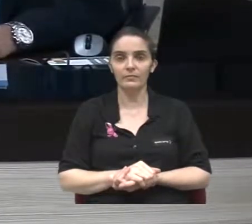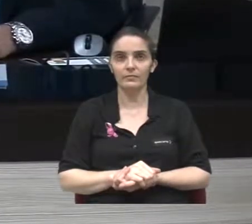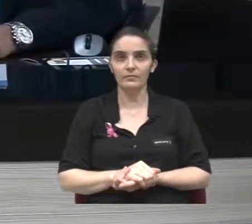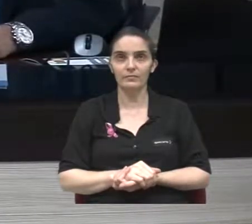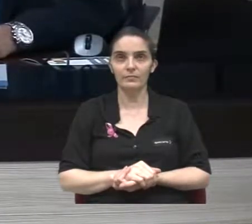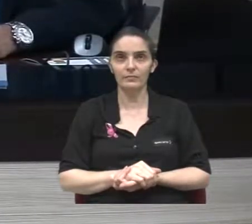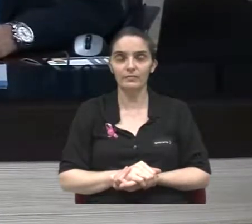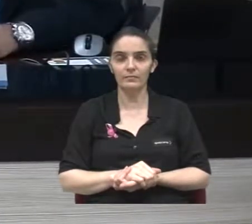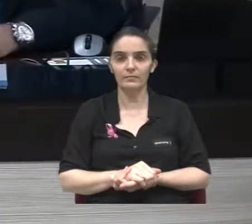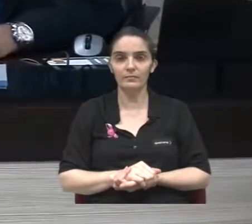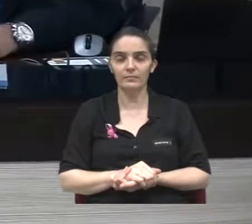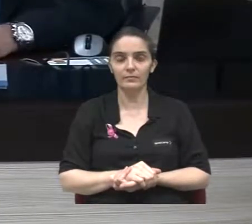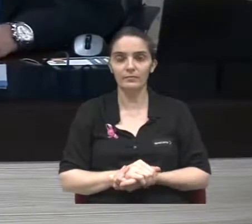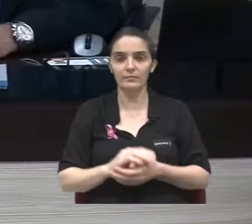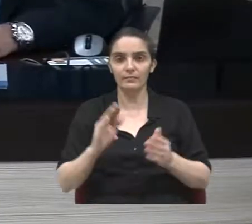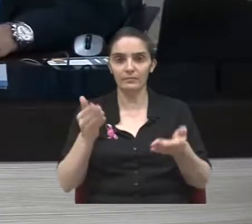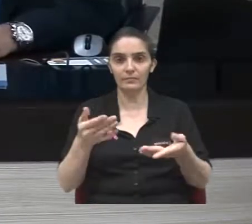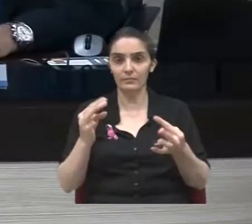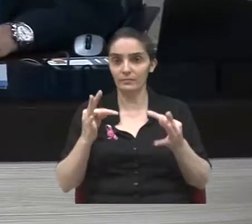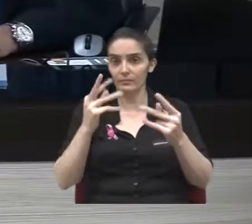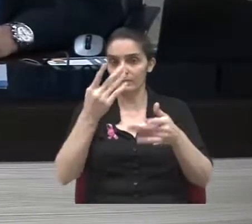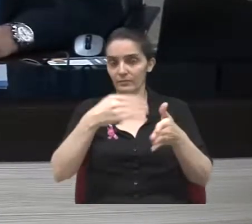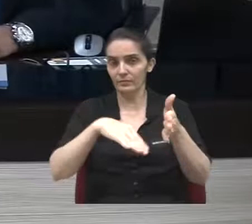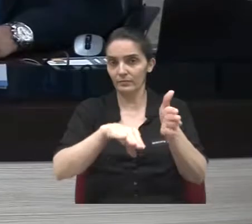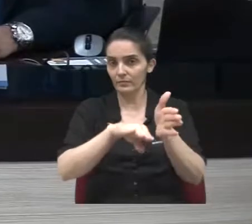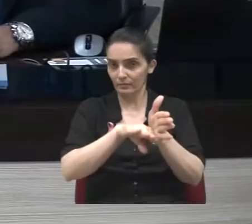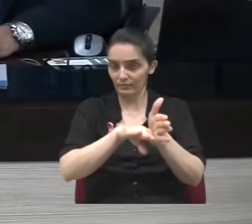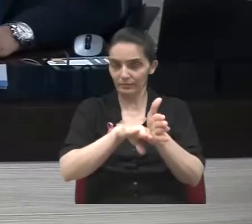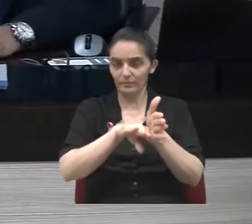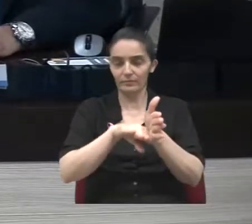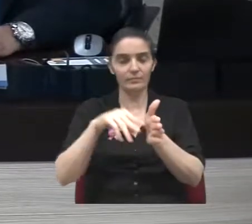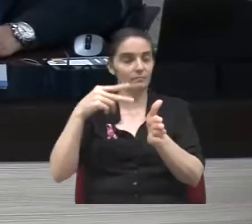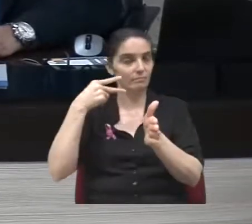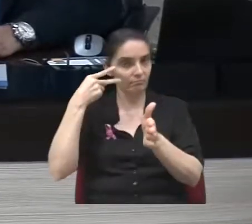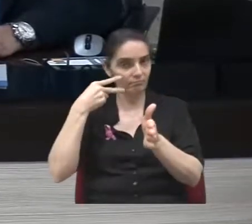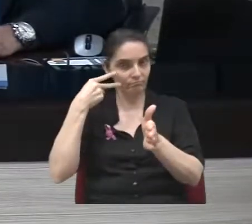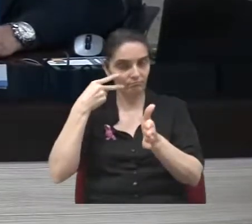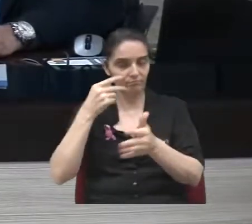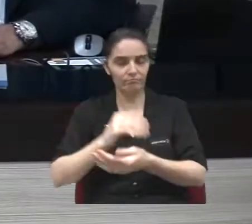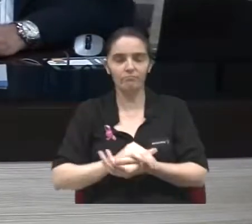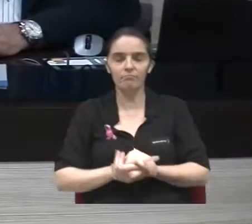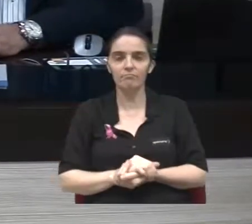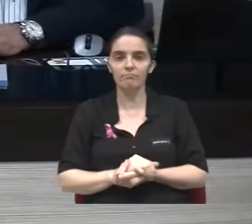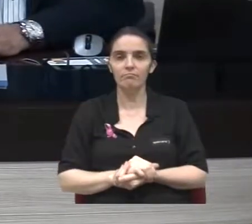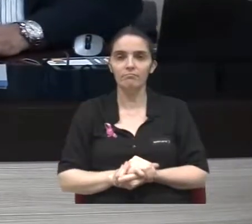Partiremos agora para matérias recebidas dos senhores vereadores.